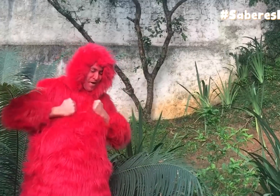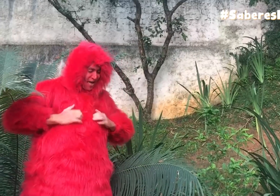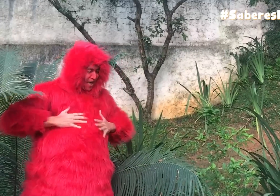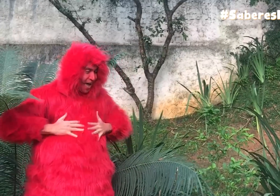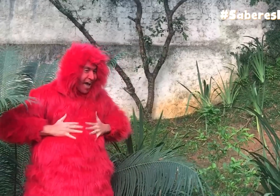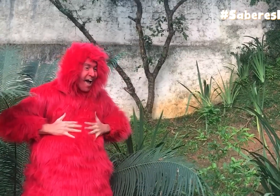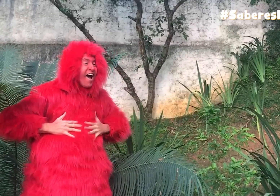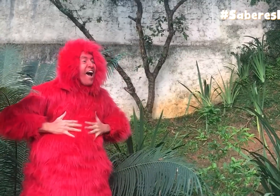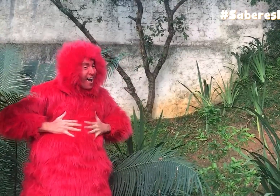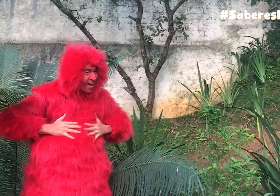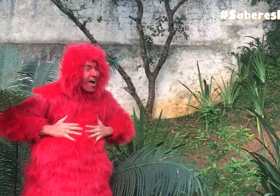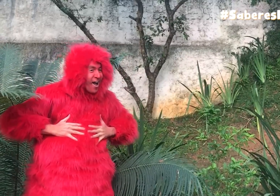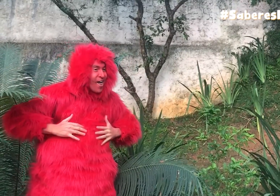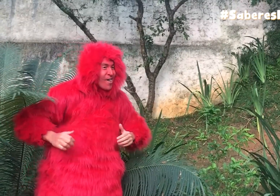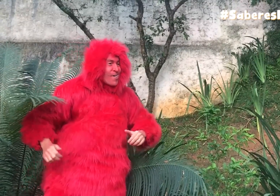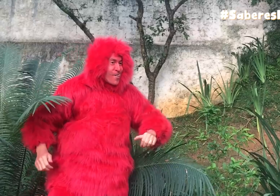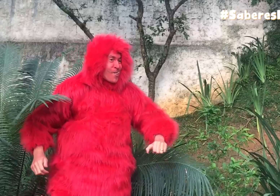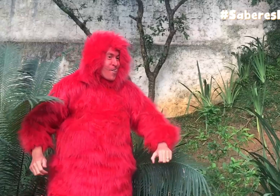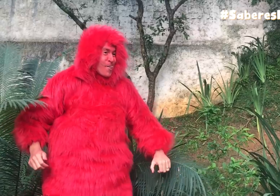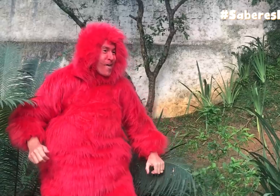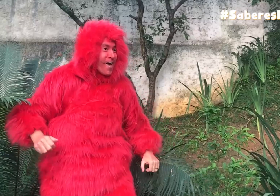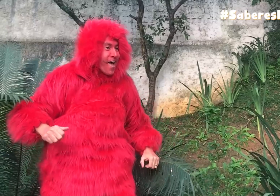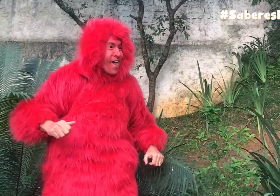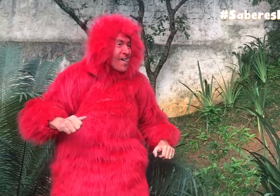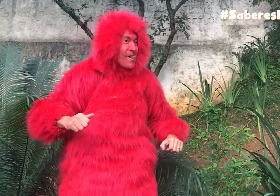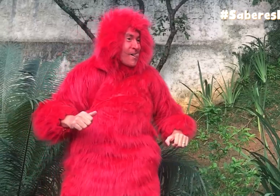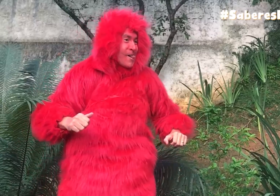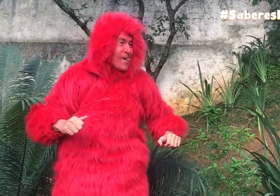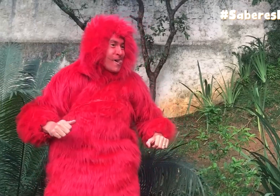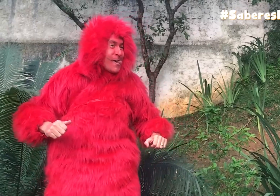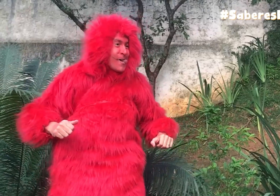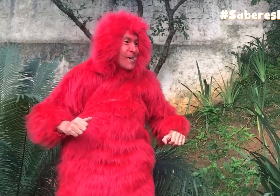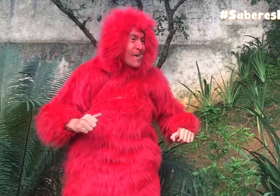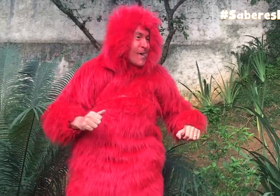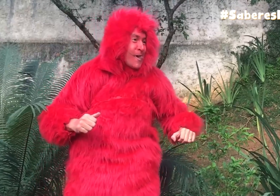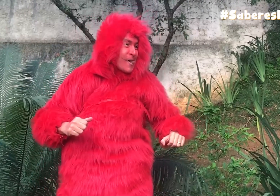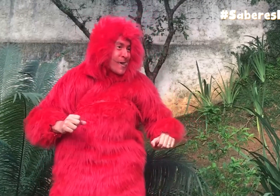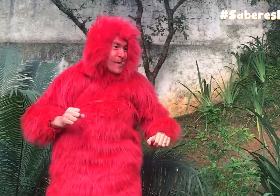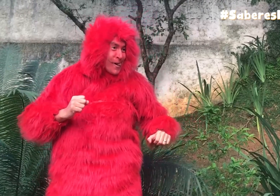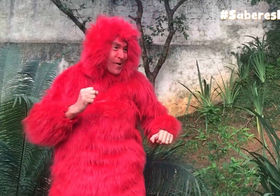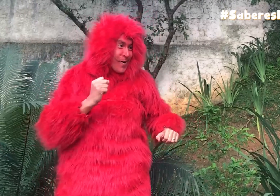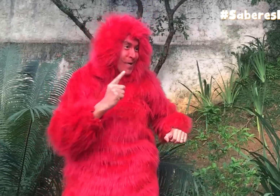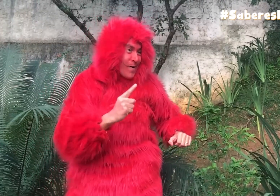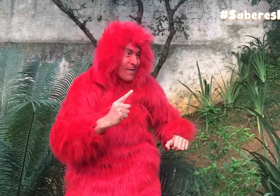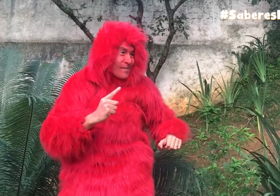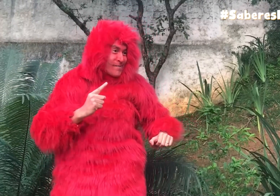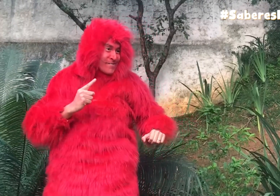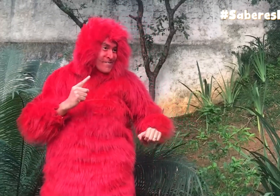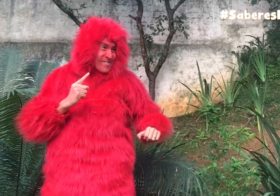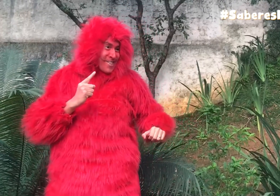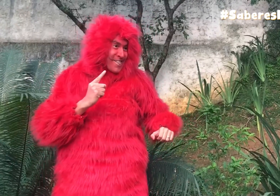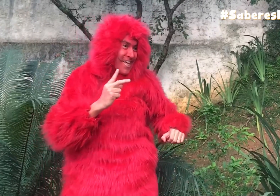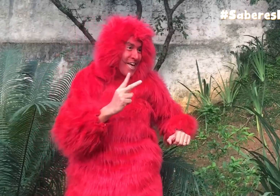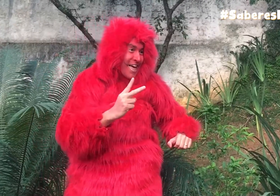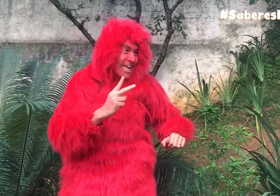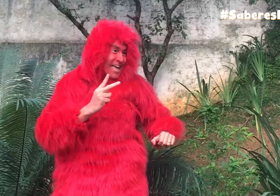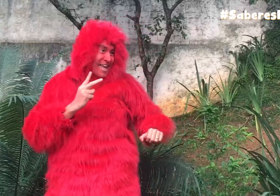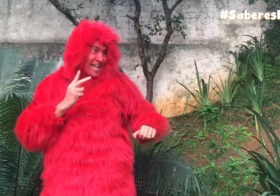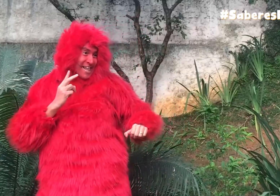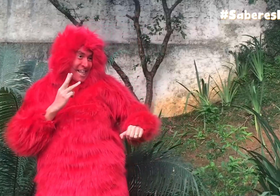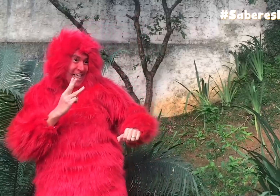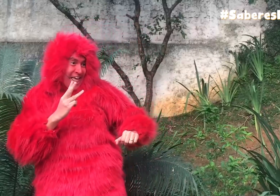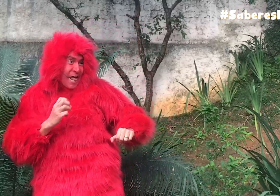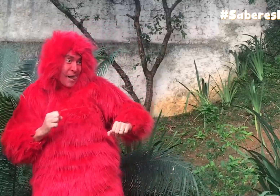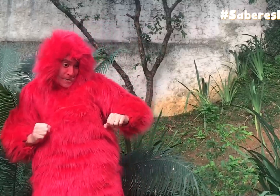banho. É isso. Eu vou, hein? É 1, é 2,